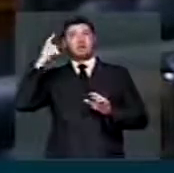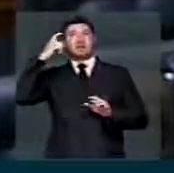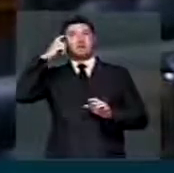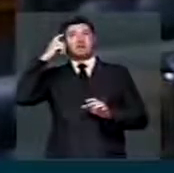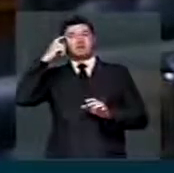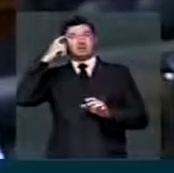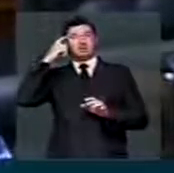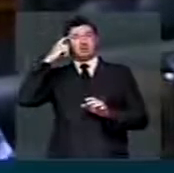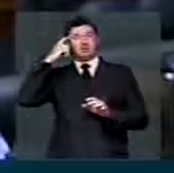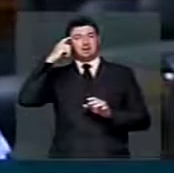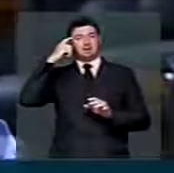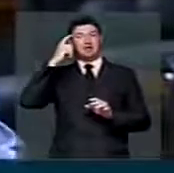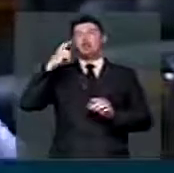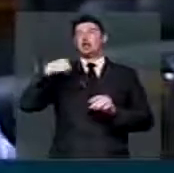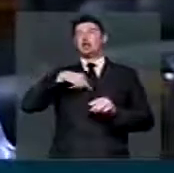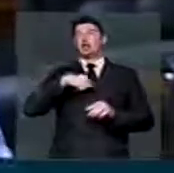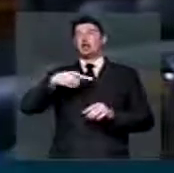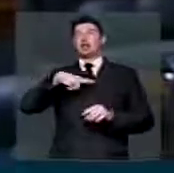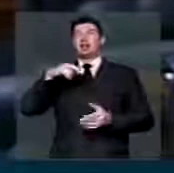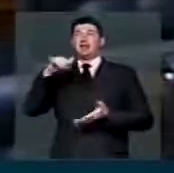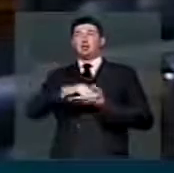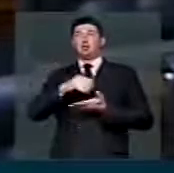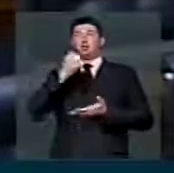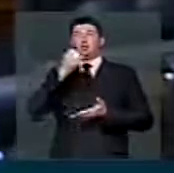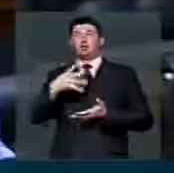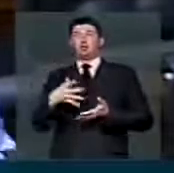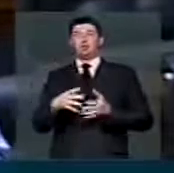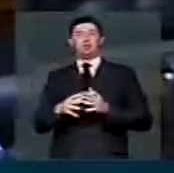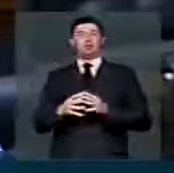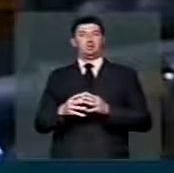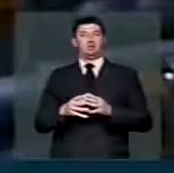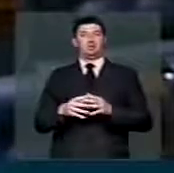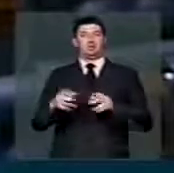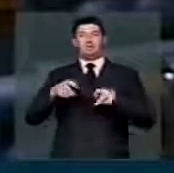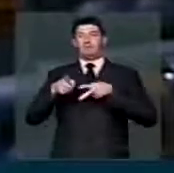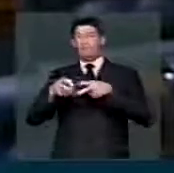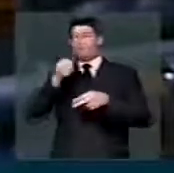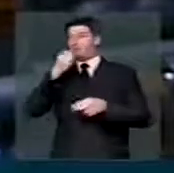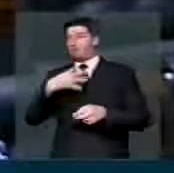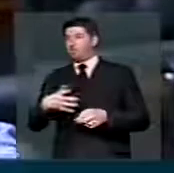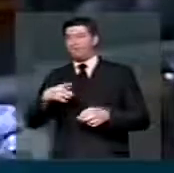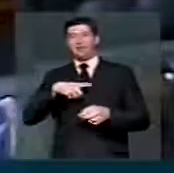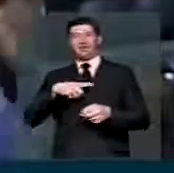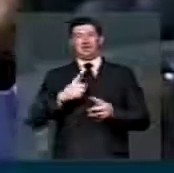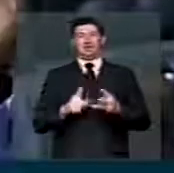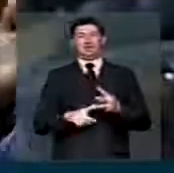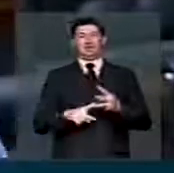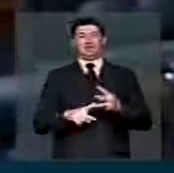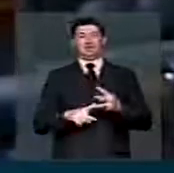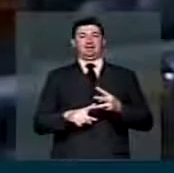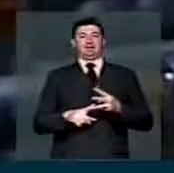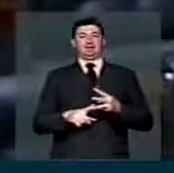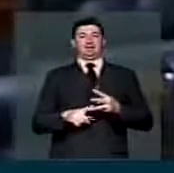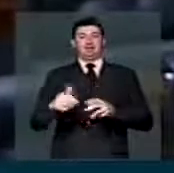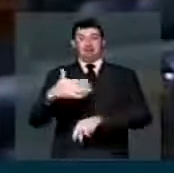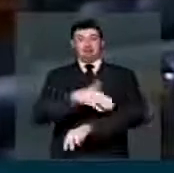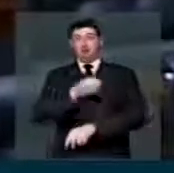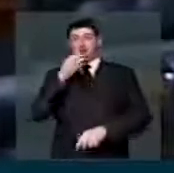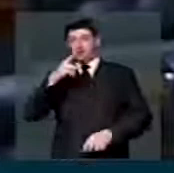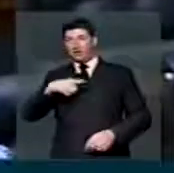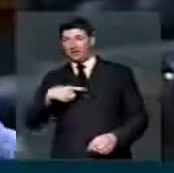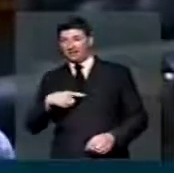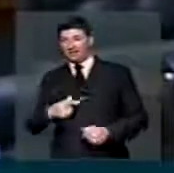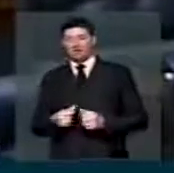acham que porque a gente tem bons aeroportos, boas ferrovias, boas